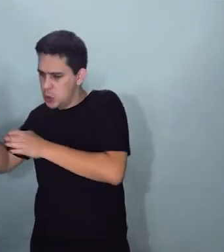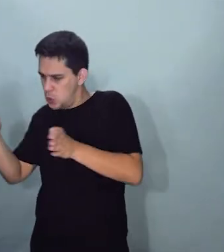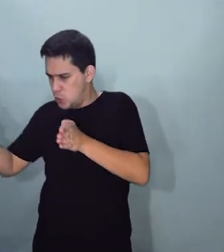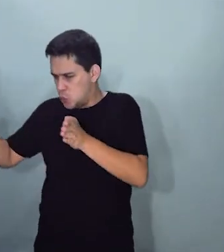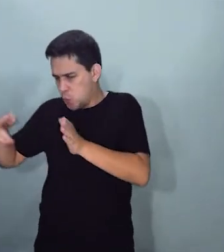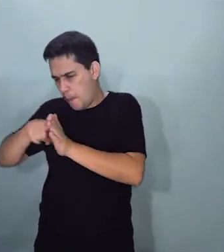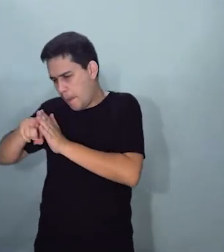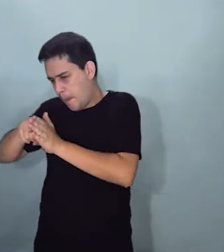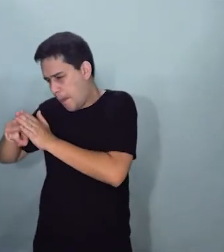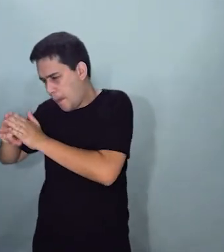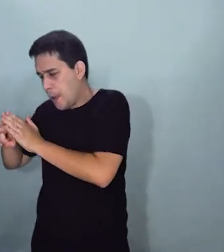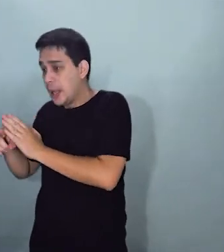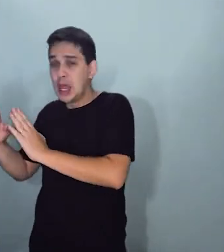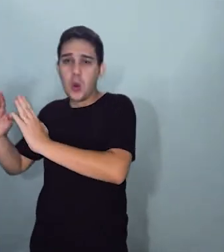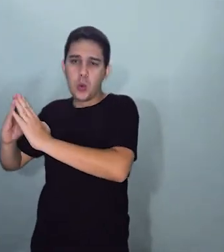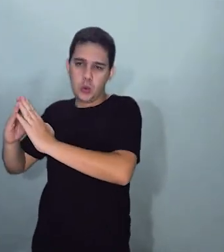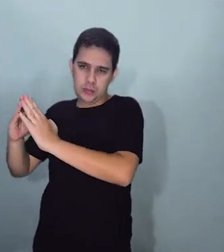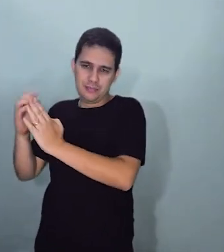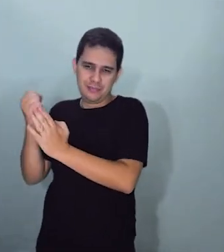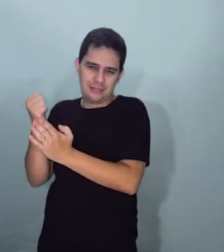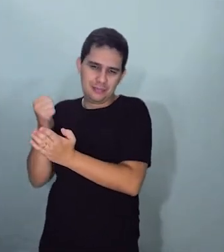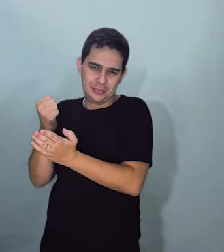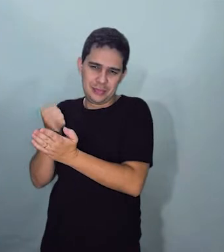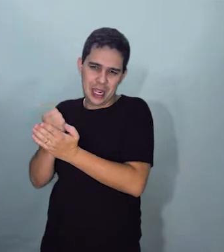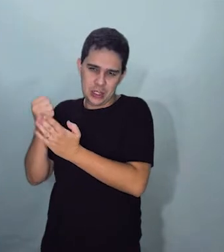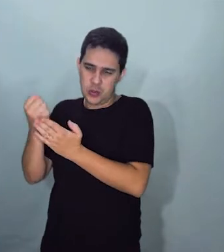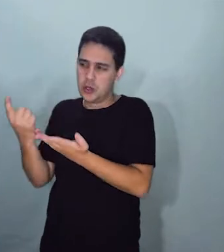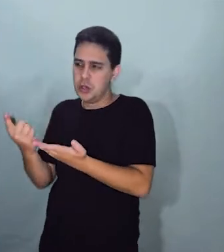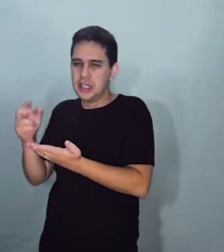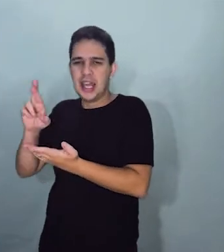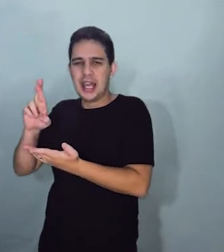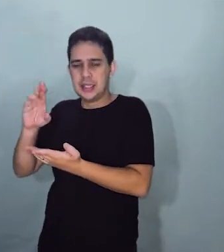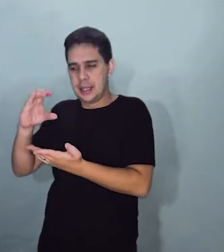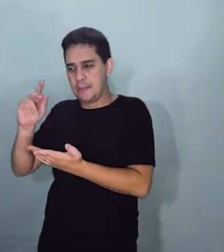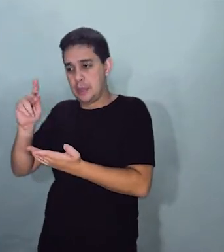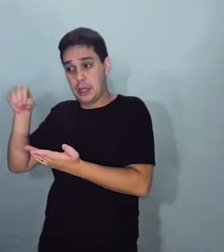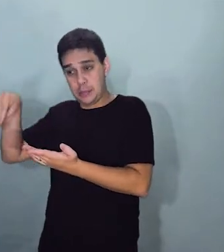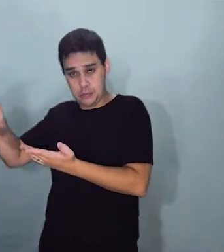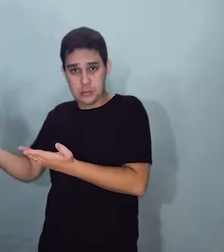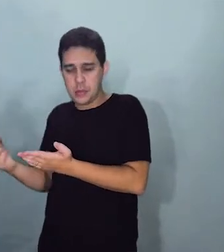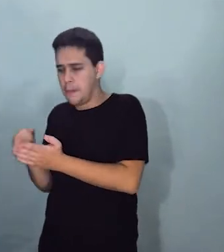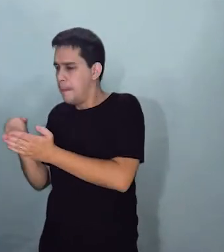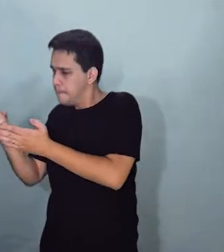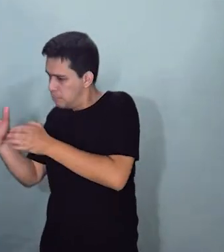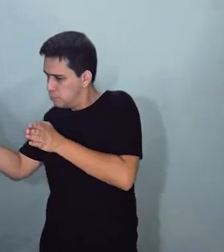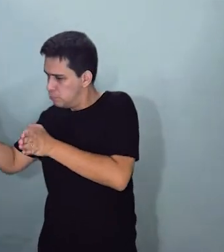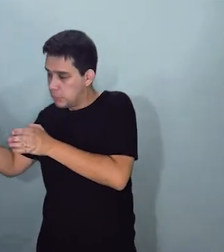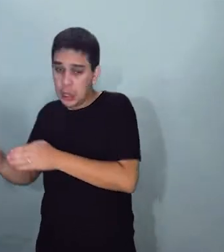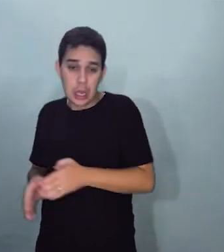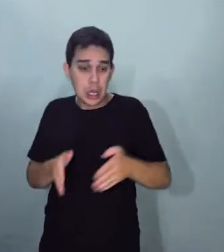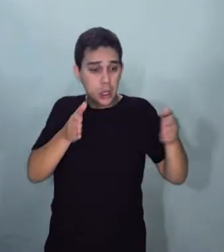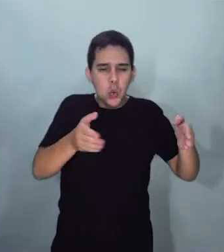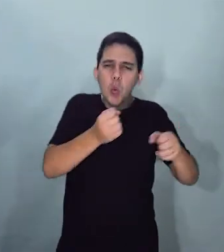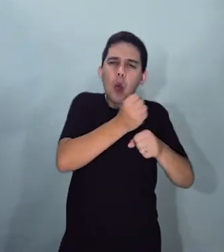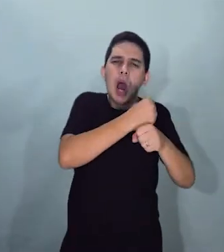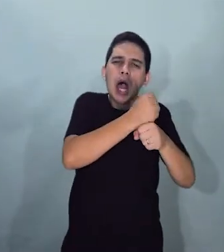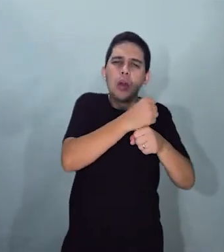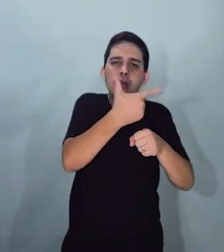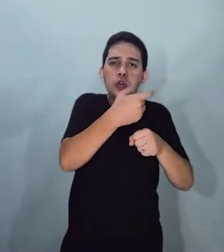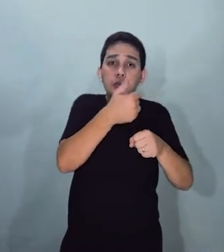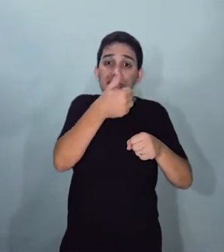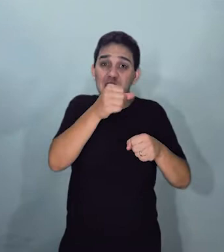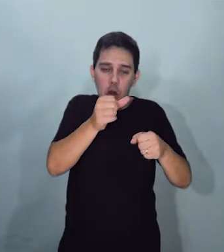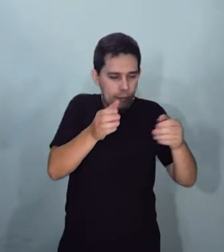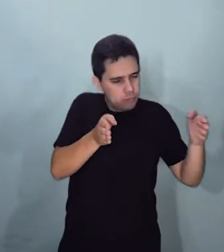ao cartório do RCPN, que é o Registro Civil de Pessoas Naturais, e o ano de 2019 eu constatei uma diminuição de cerca